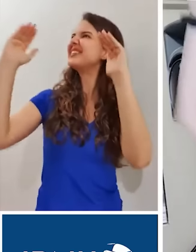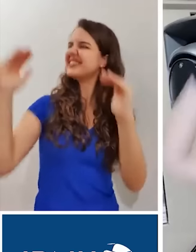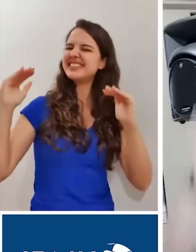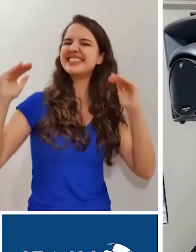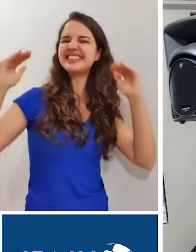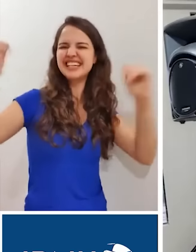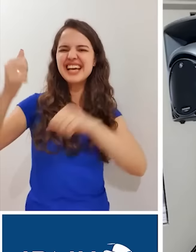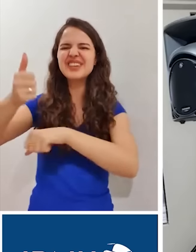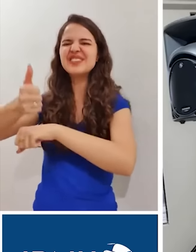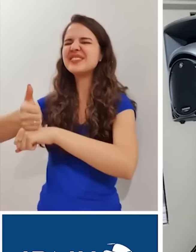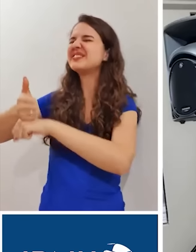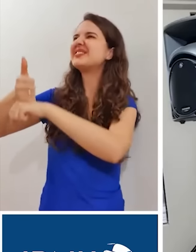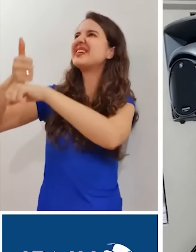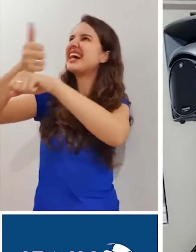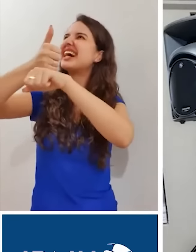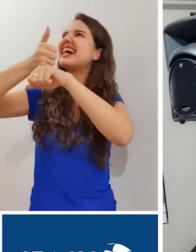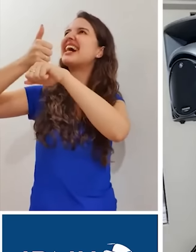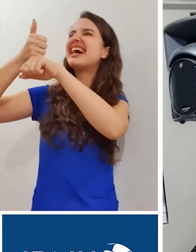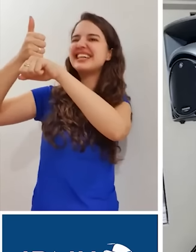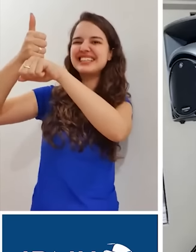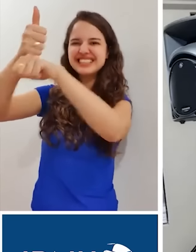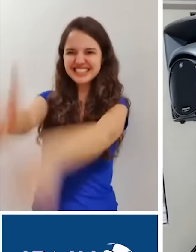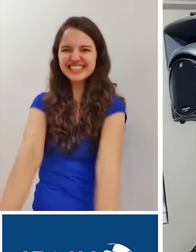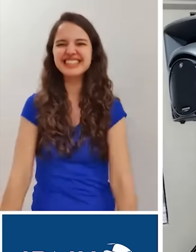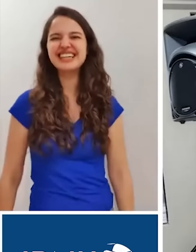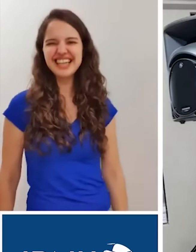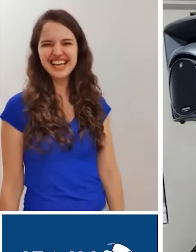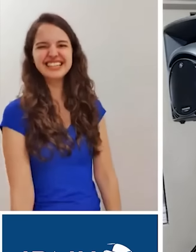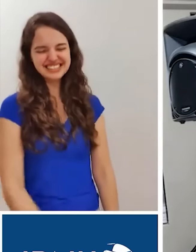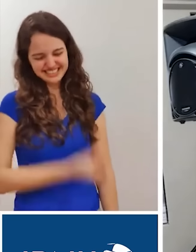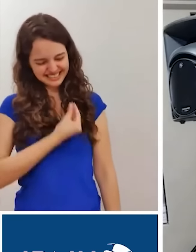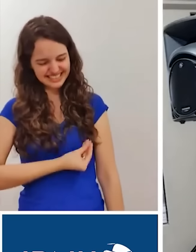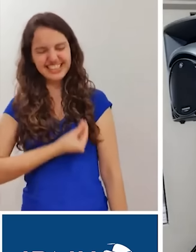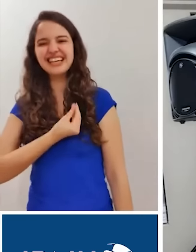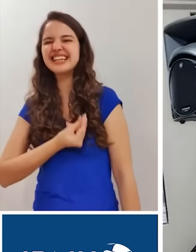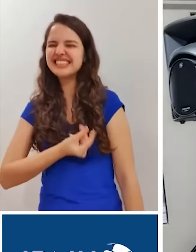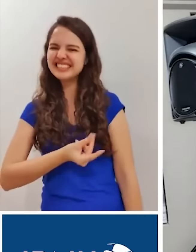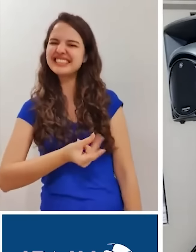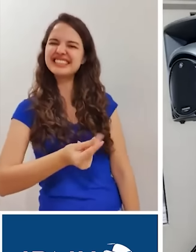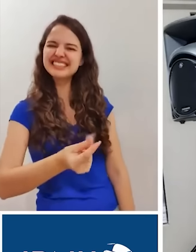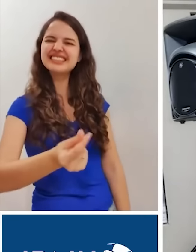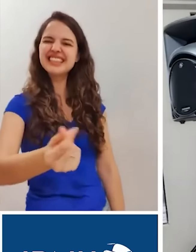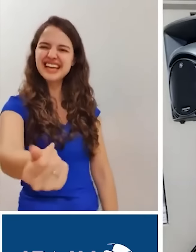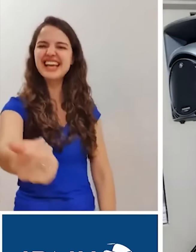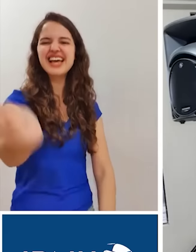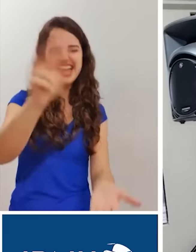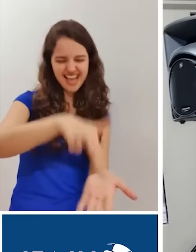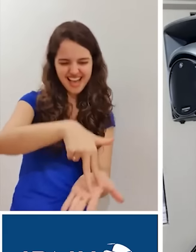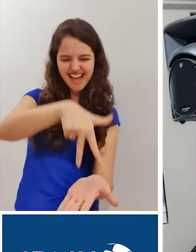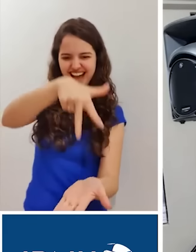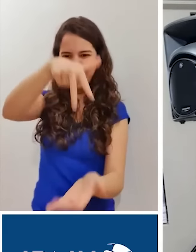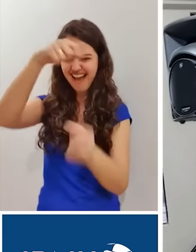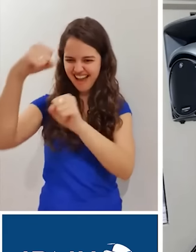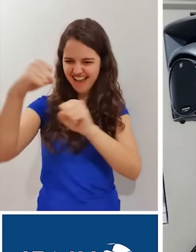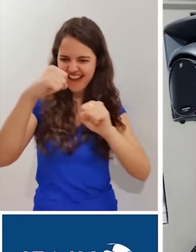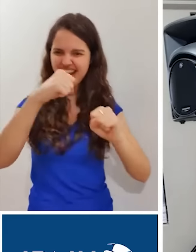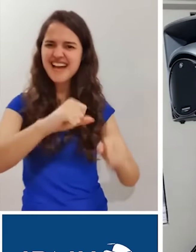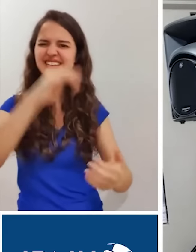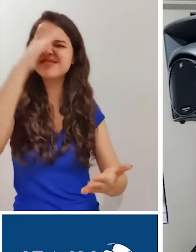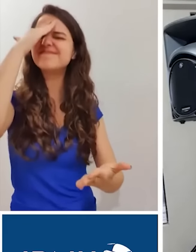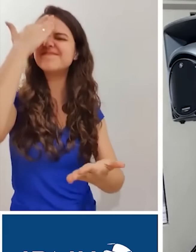viverem não morrerem o poder da Ressurreição